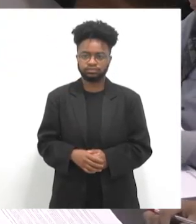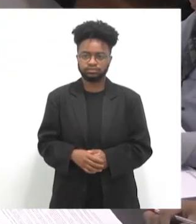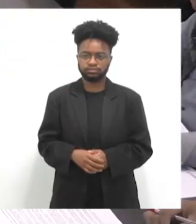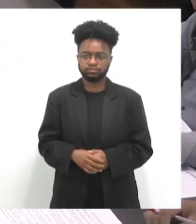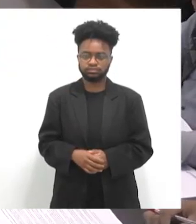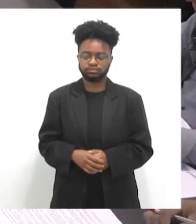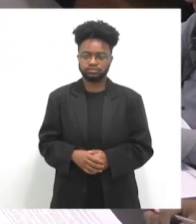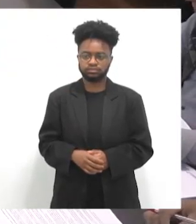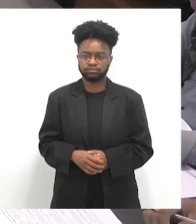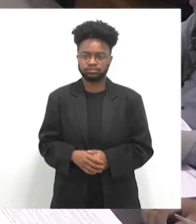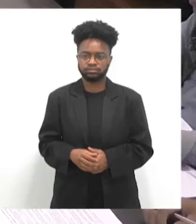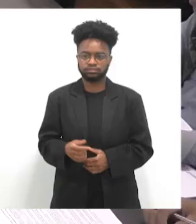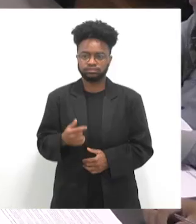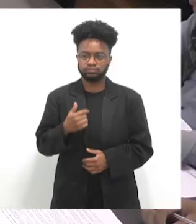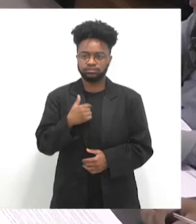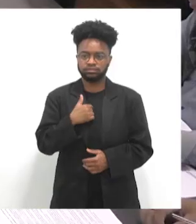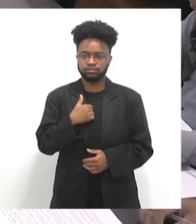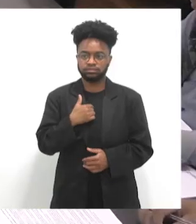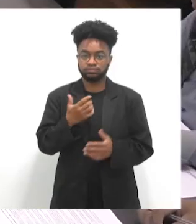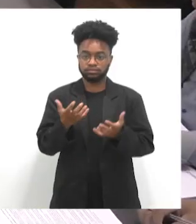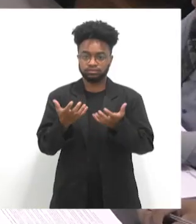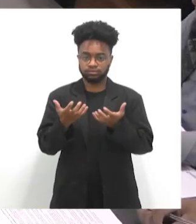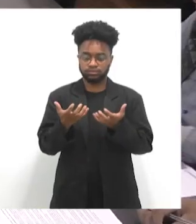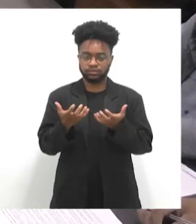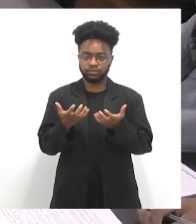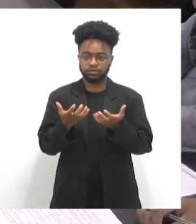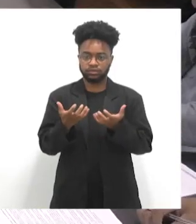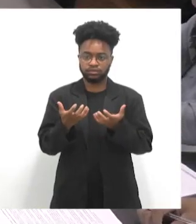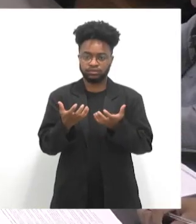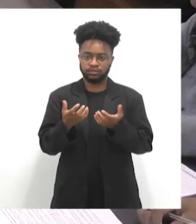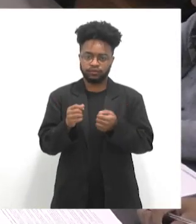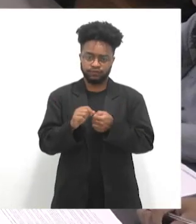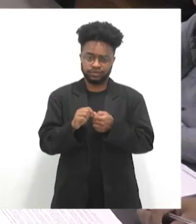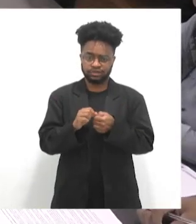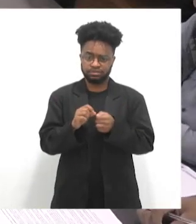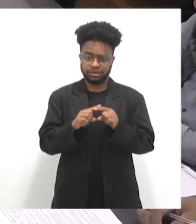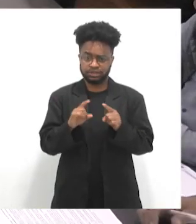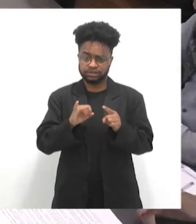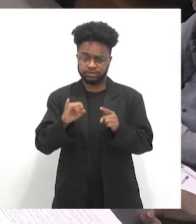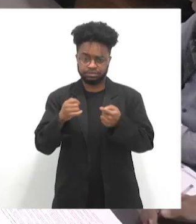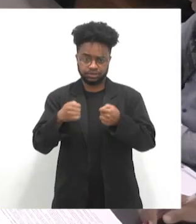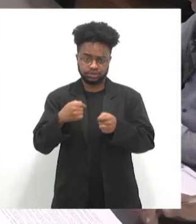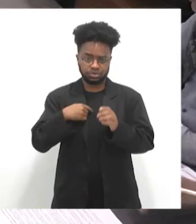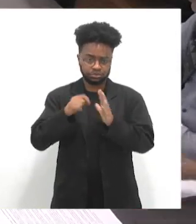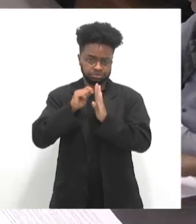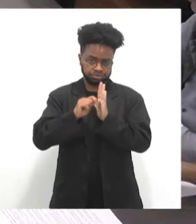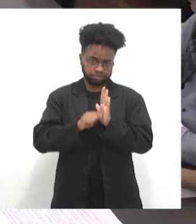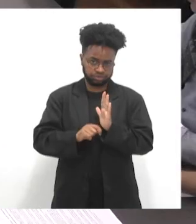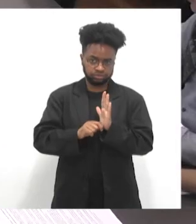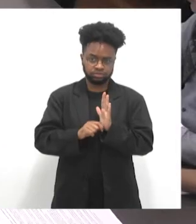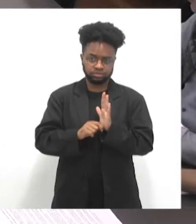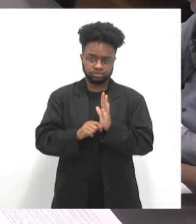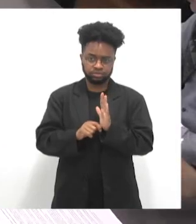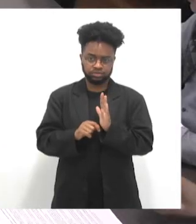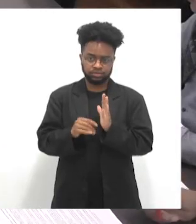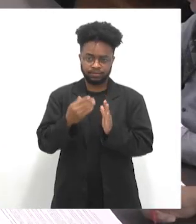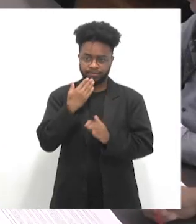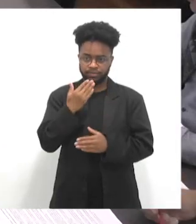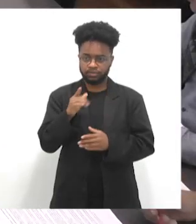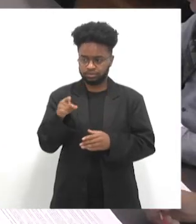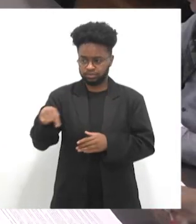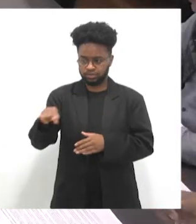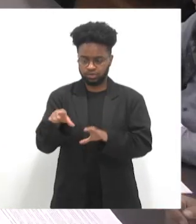Queria fazer, se for o caso, eu a faço por escrito, para ser submetido à